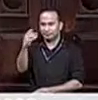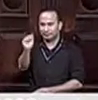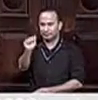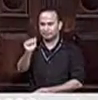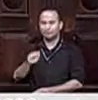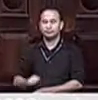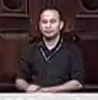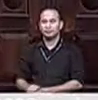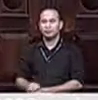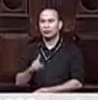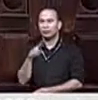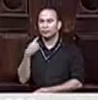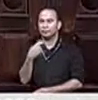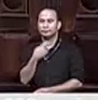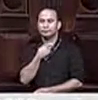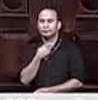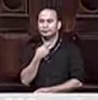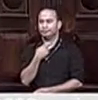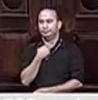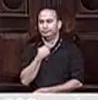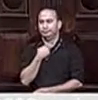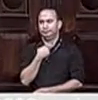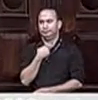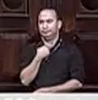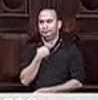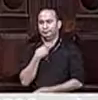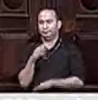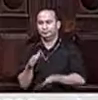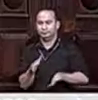nós não podemos deixar